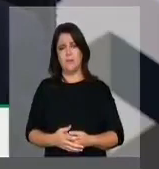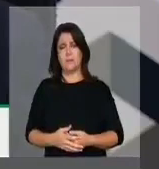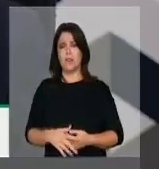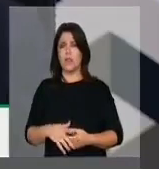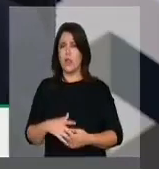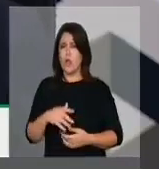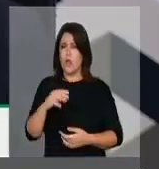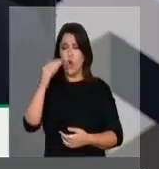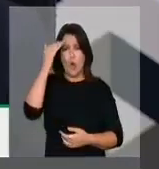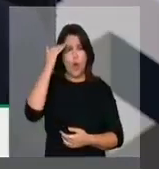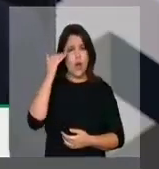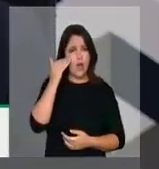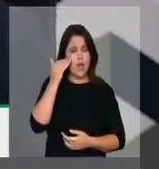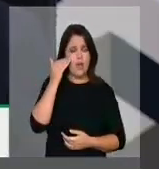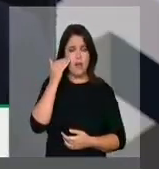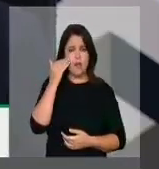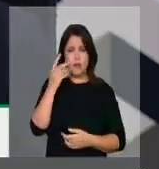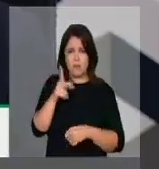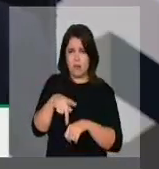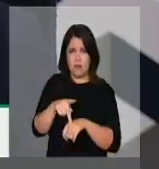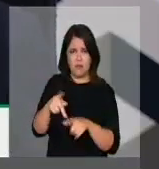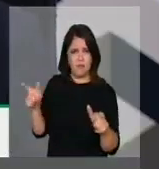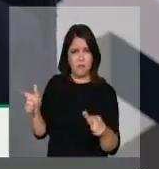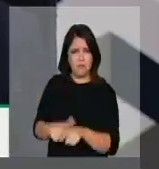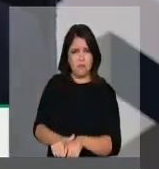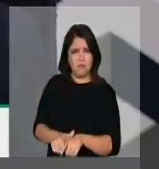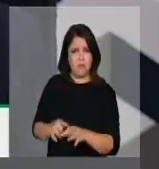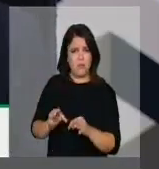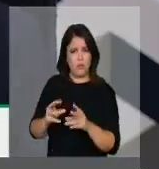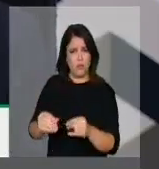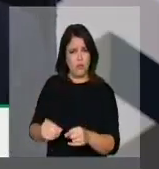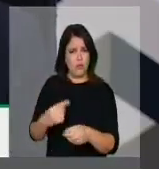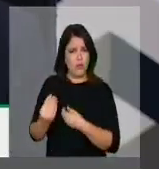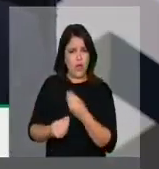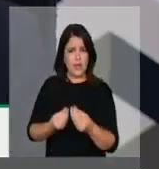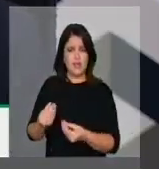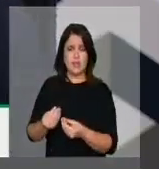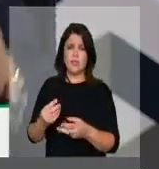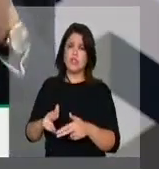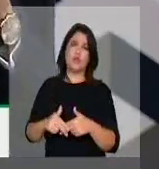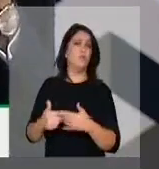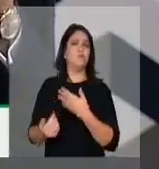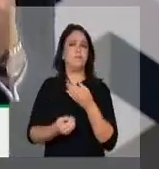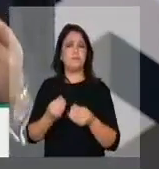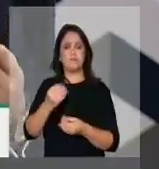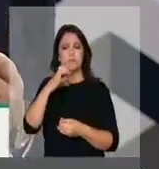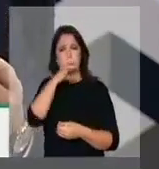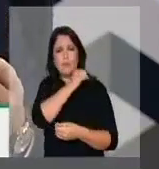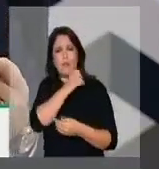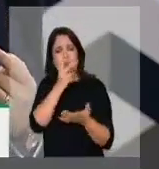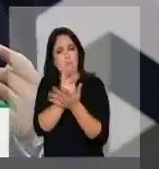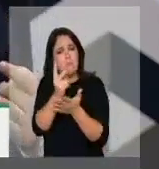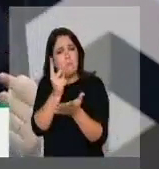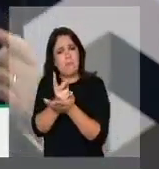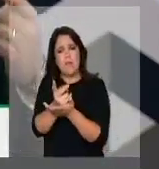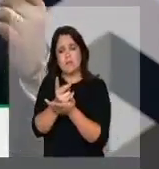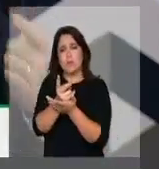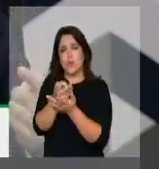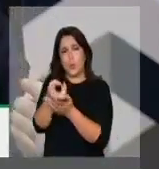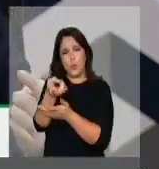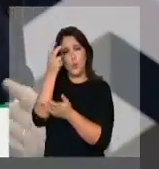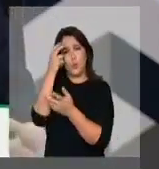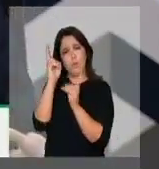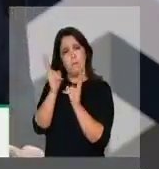leva um pouquinho mais de tempo, país menor, mais dificuldades, assim por diante, mas rapidamente, e a mesma